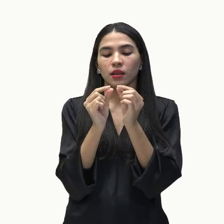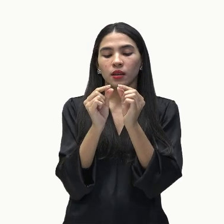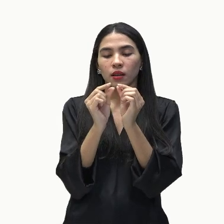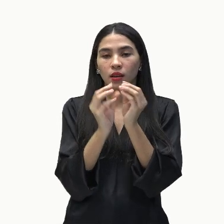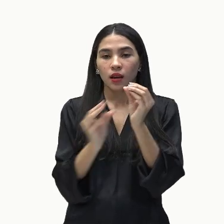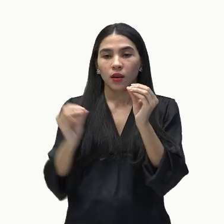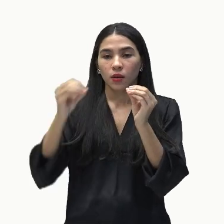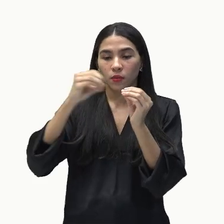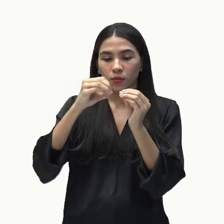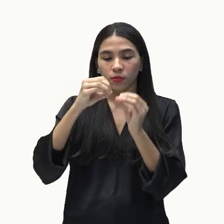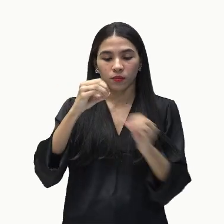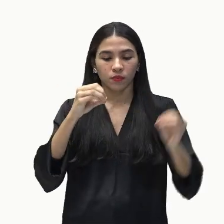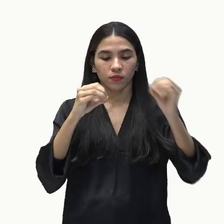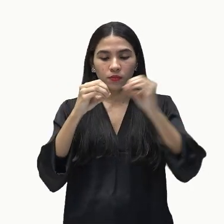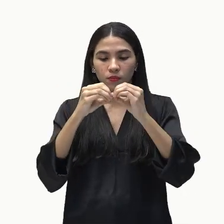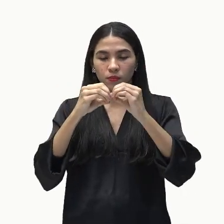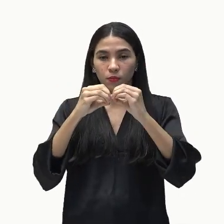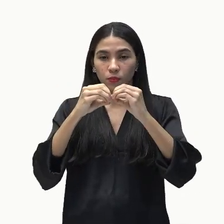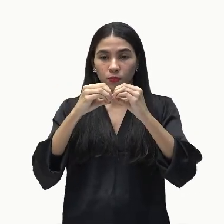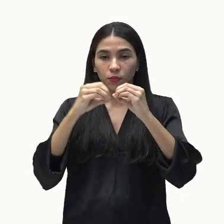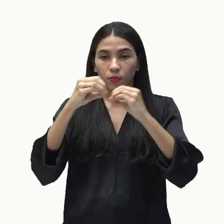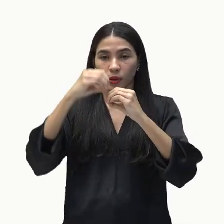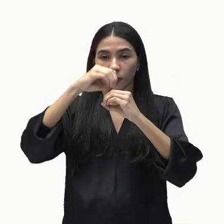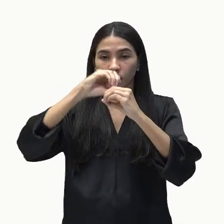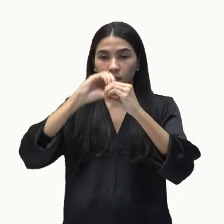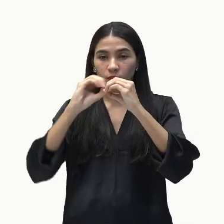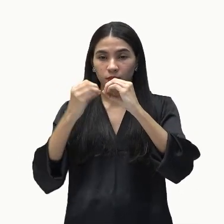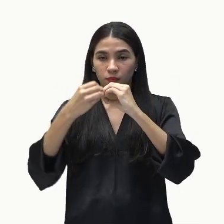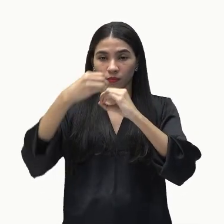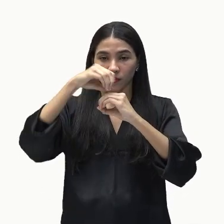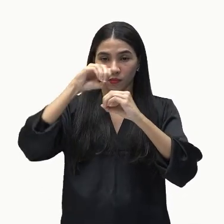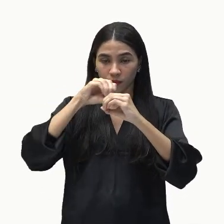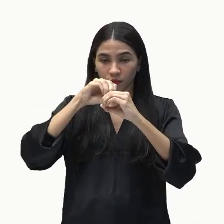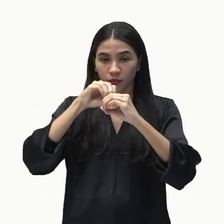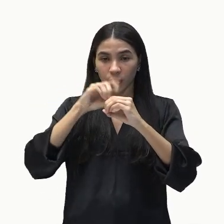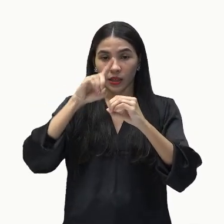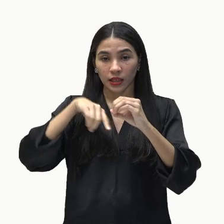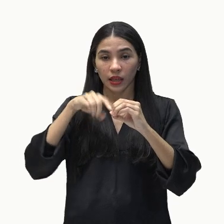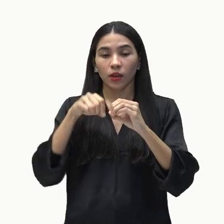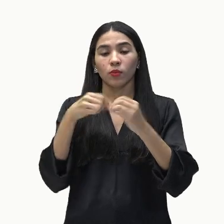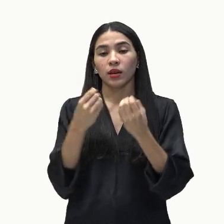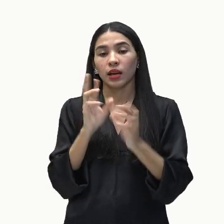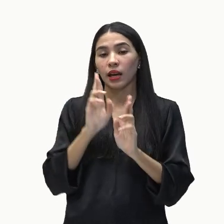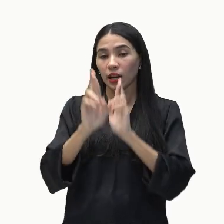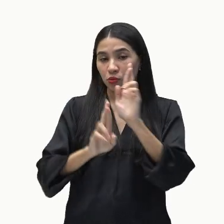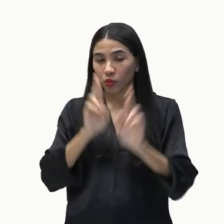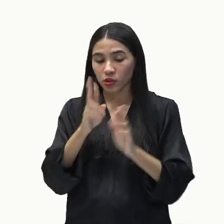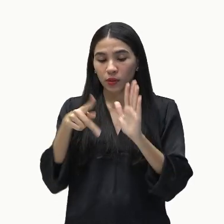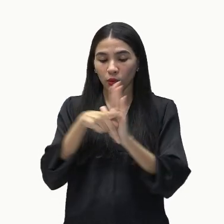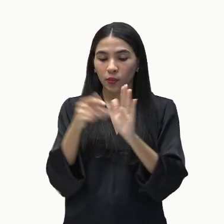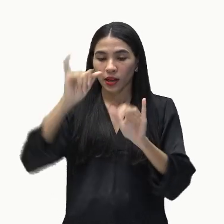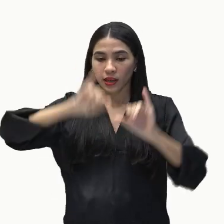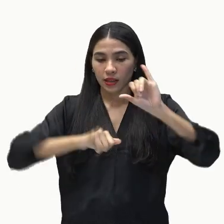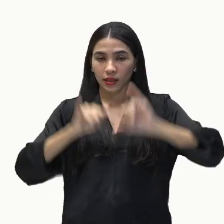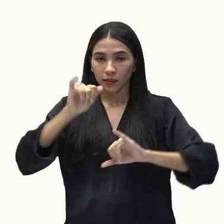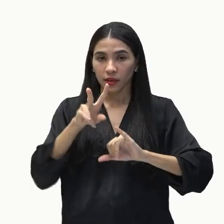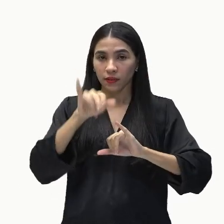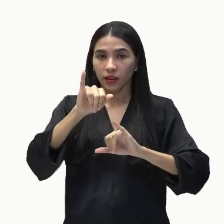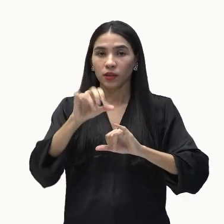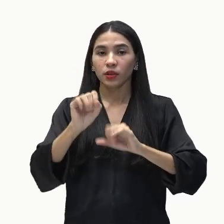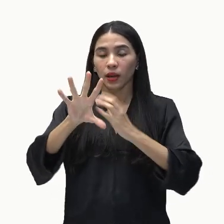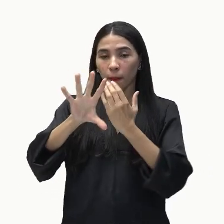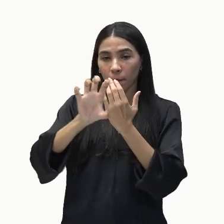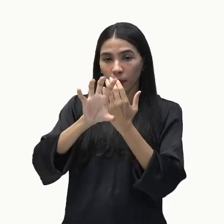formar moléculas mais complexas. E essa reação, que é uma reação química, vai absorver